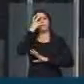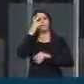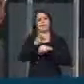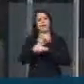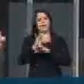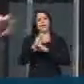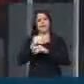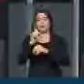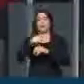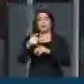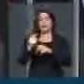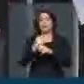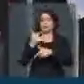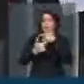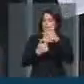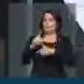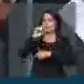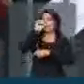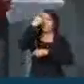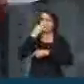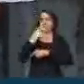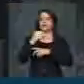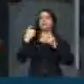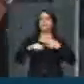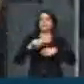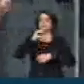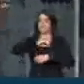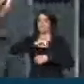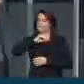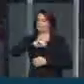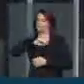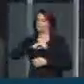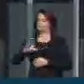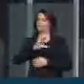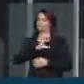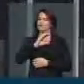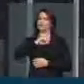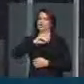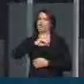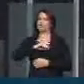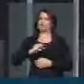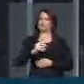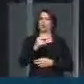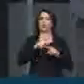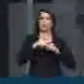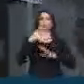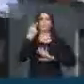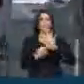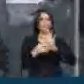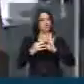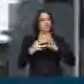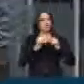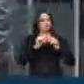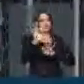intelectual, cuja obra de criação precisa ser remunerada e derivar daí direitos econômicos. O projeto que foi